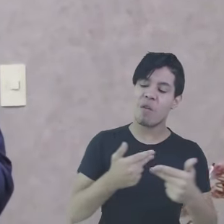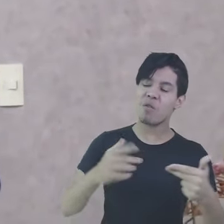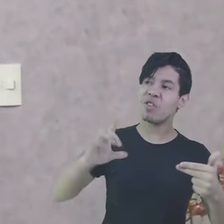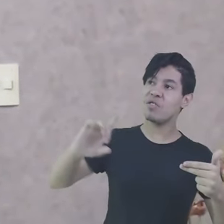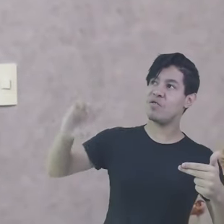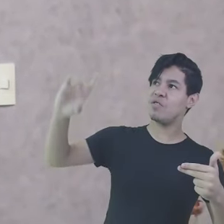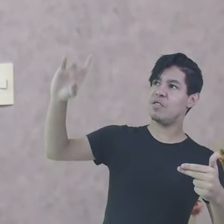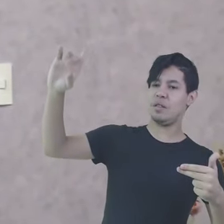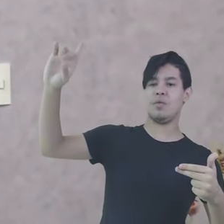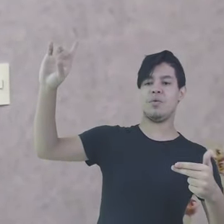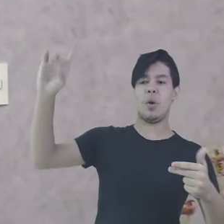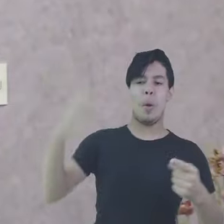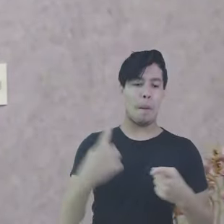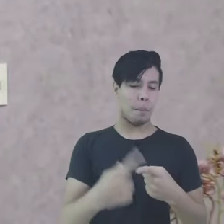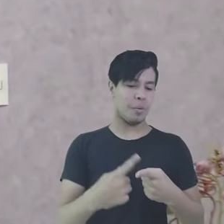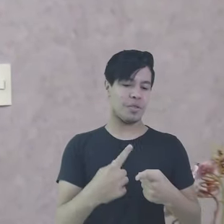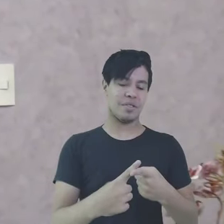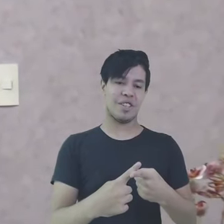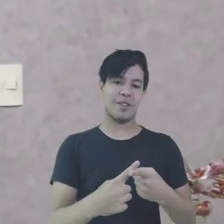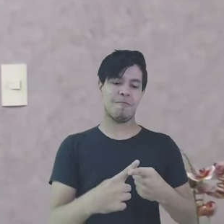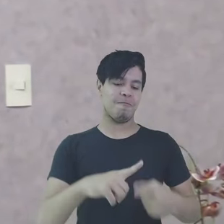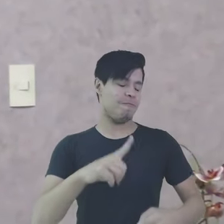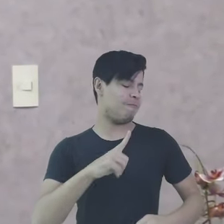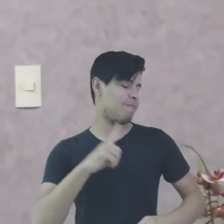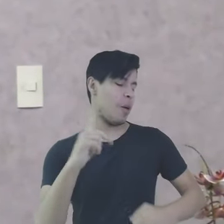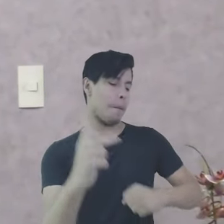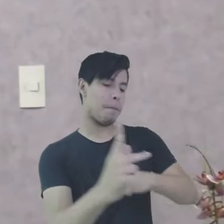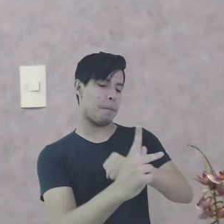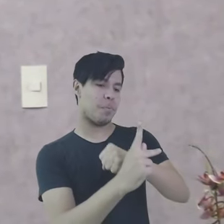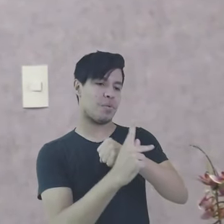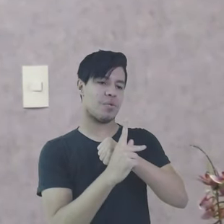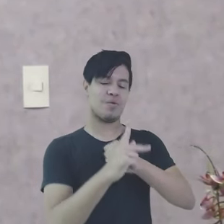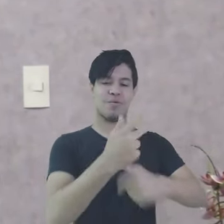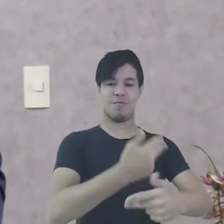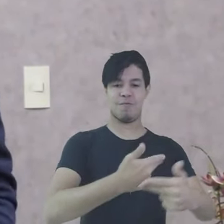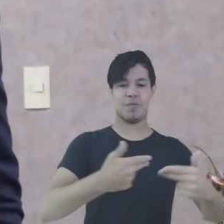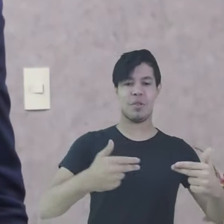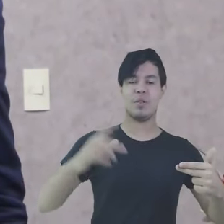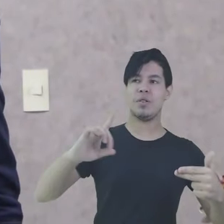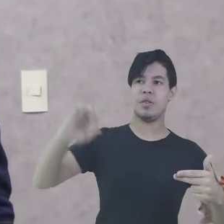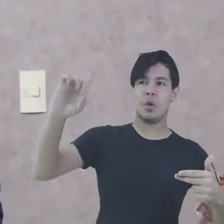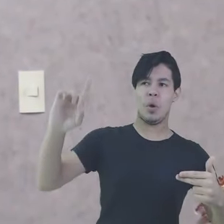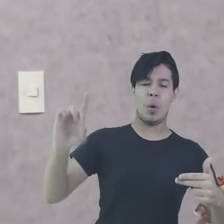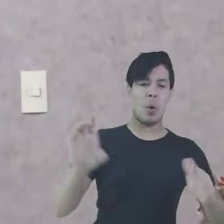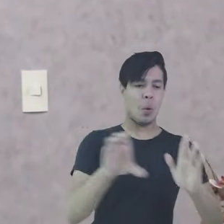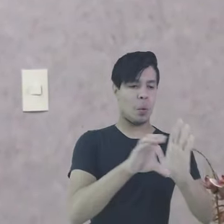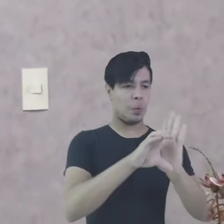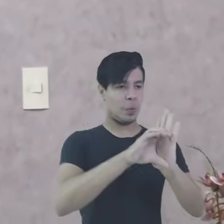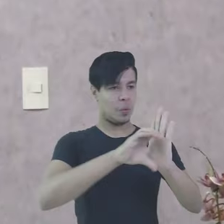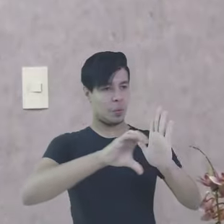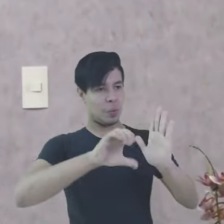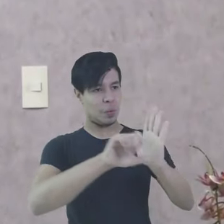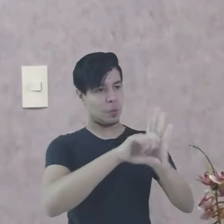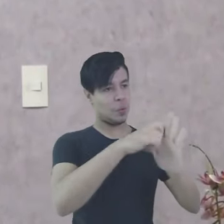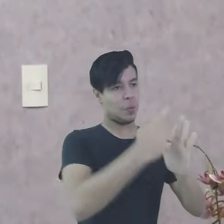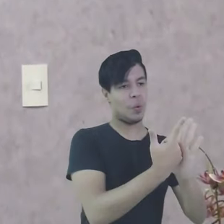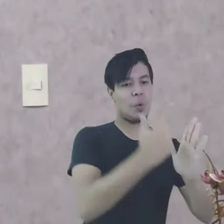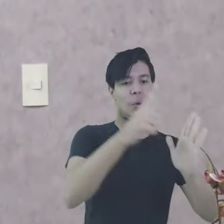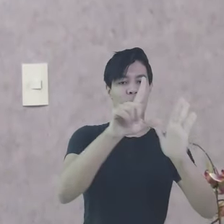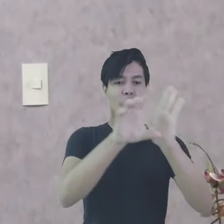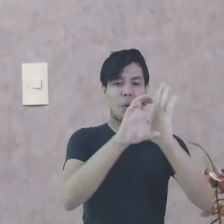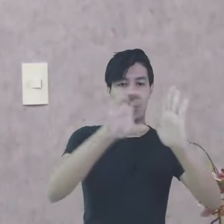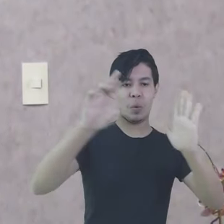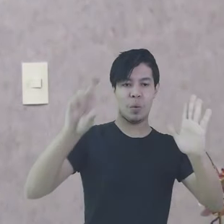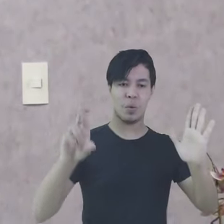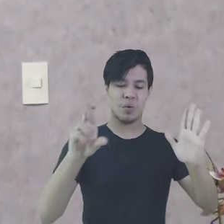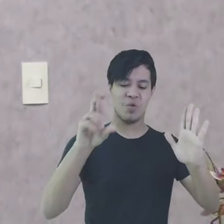porque eles não foram revestidos pela glória. 2 Coríntios 3, 18 em diante, Paulo diz que o Espírito Santo nos transforma de glória em